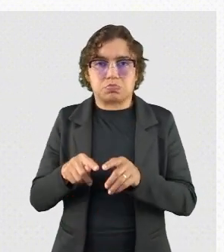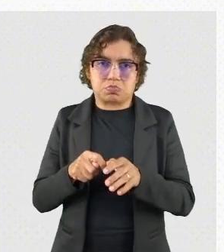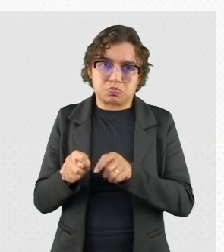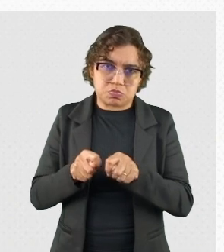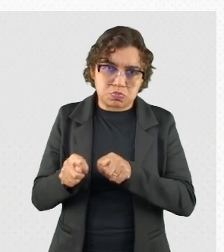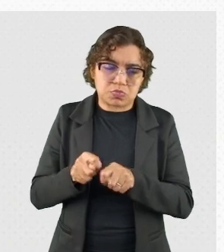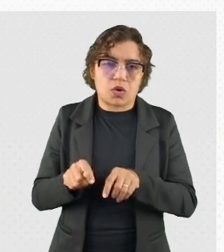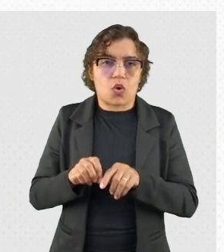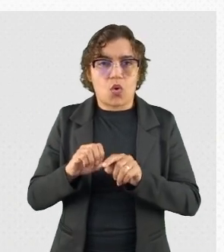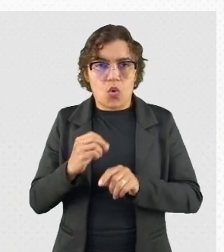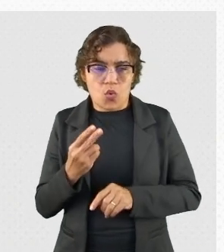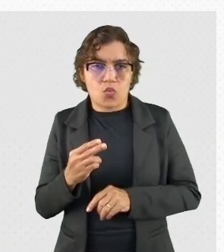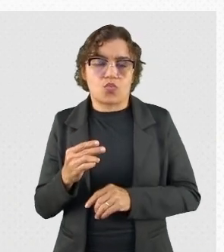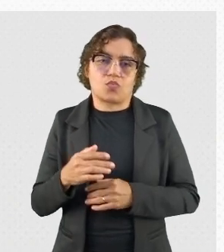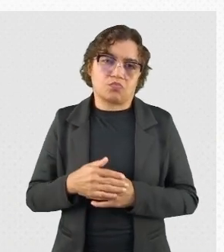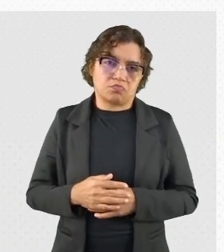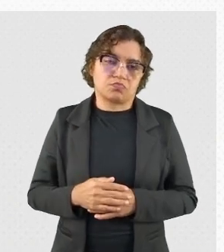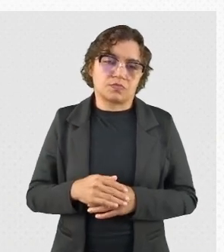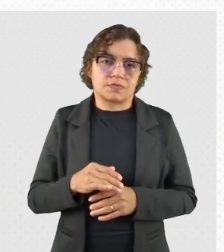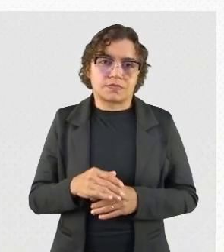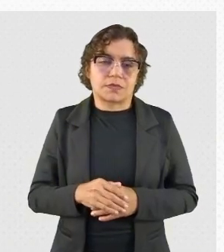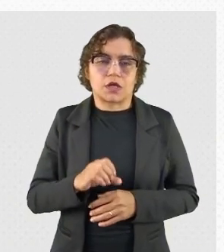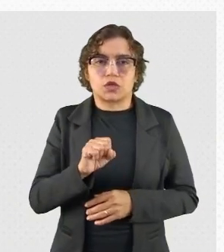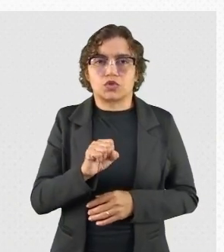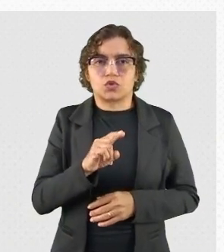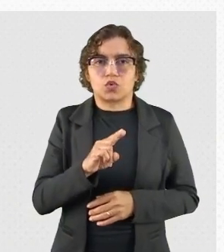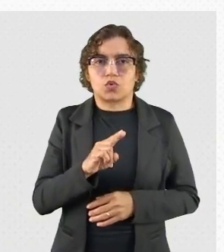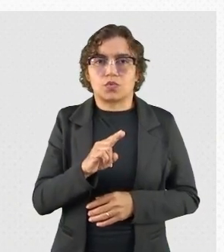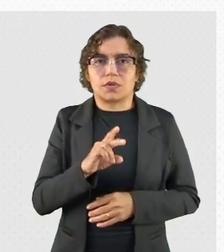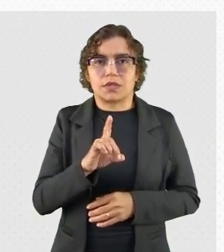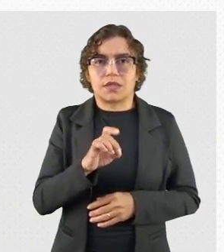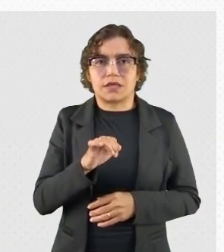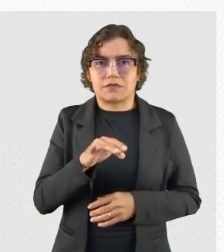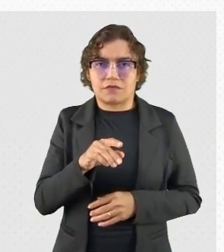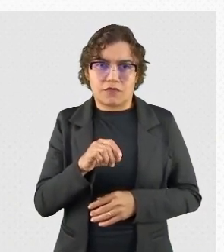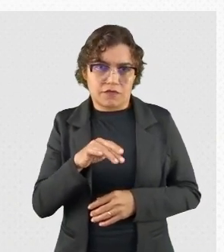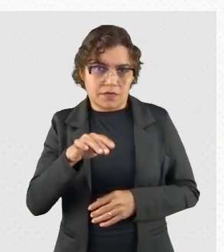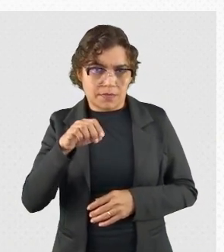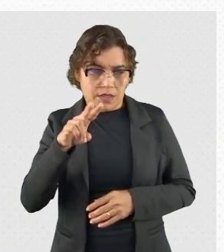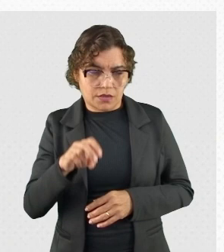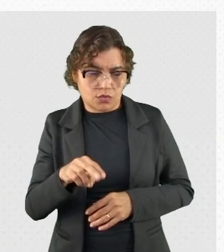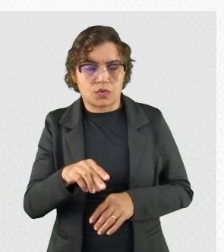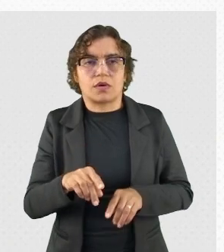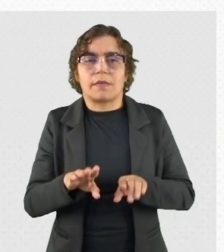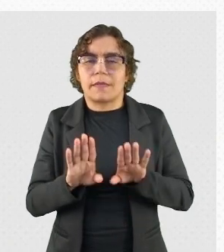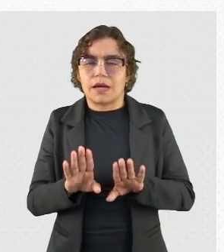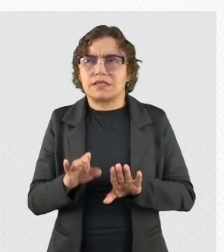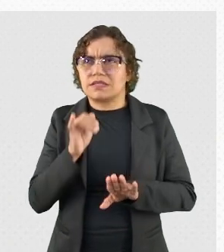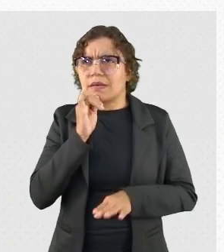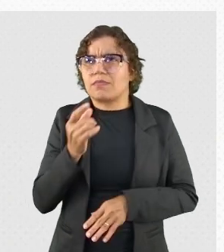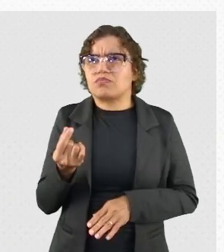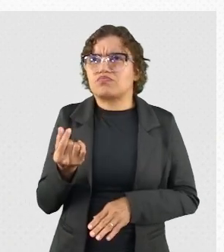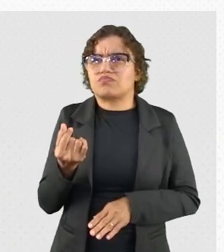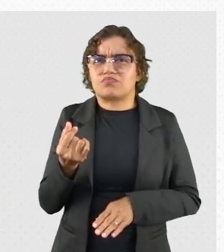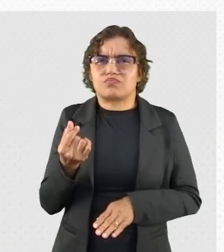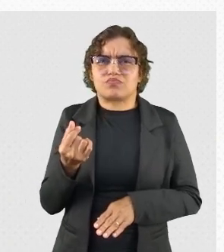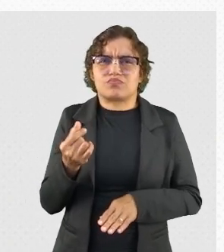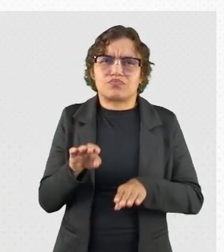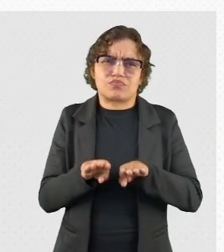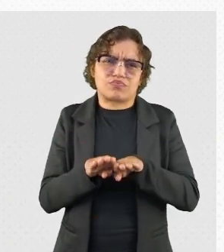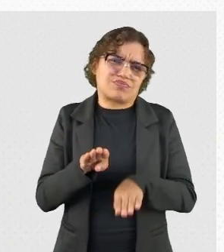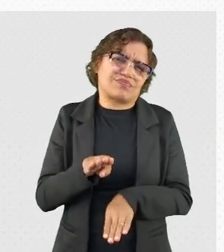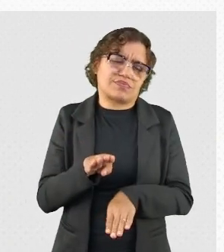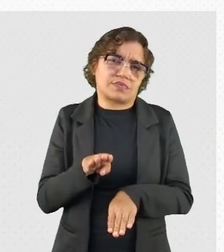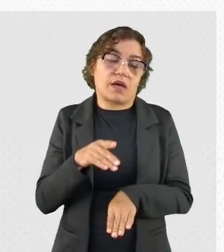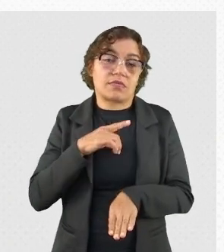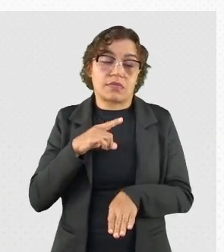de subdesenvolvimento econômico, gosto mais dessa expressão, de desvalorização da moeda para que o seu produto ele seja